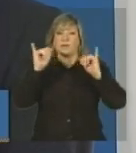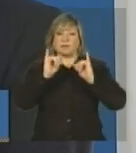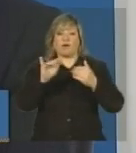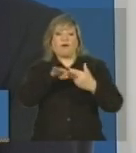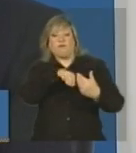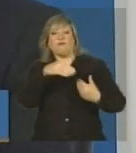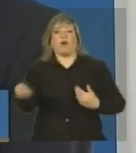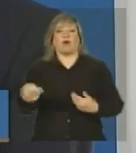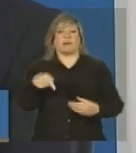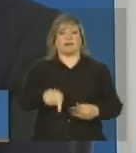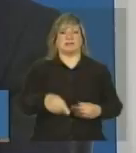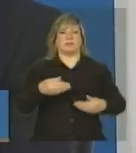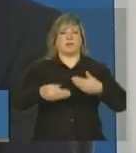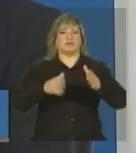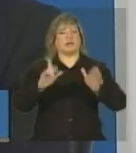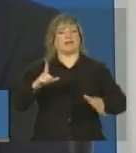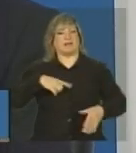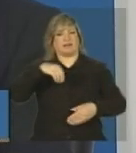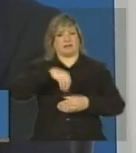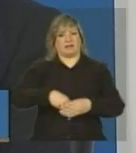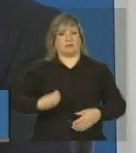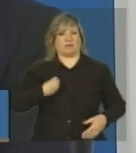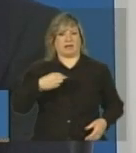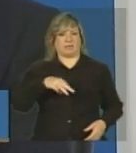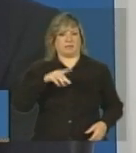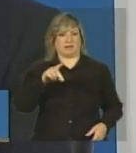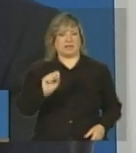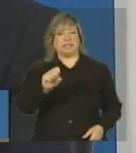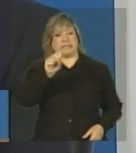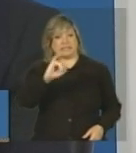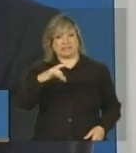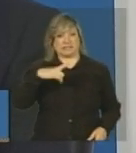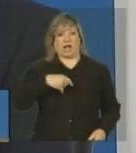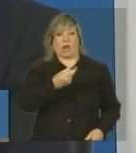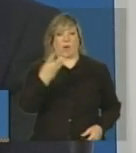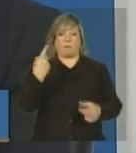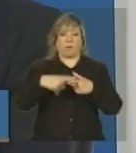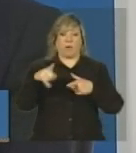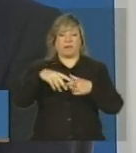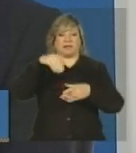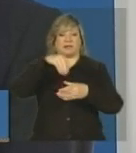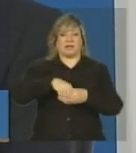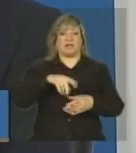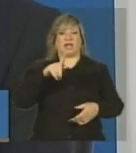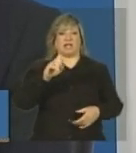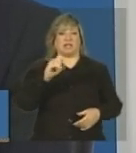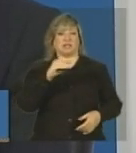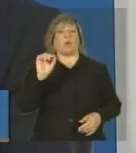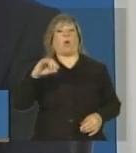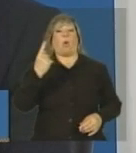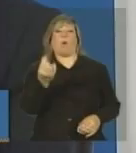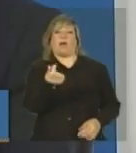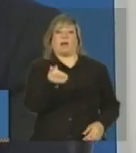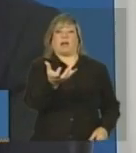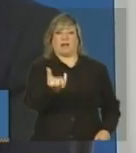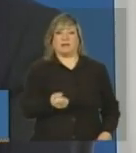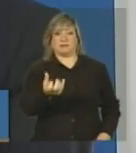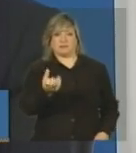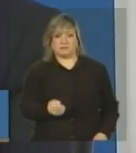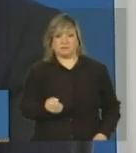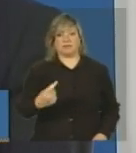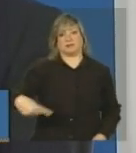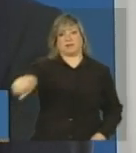desses processos que já existem no MDS, se existe algum problema na gestão ou no recebimento de benefício por parte